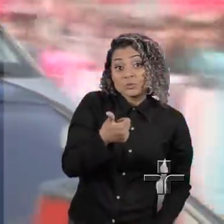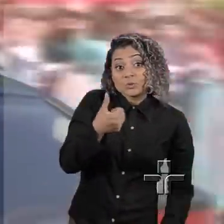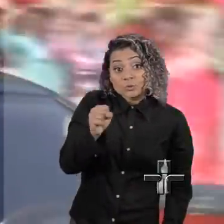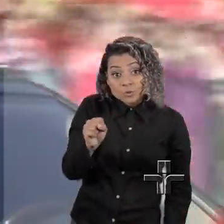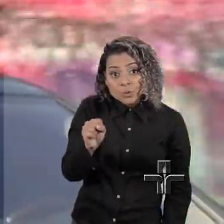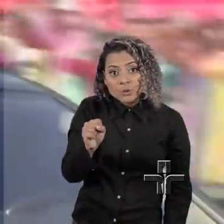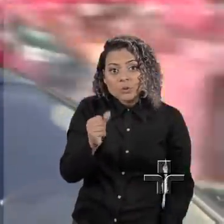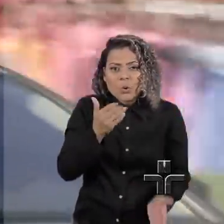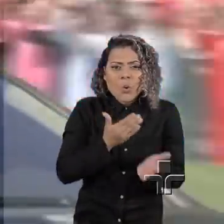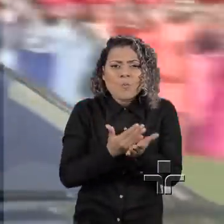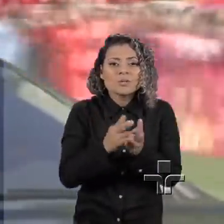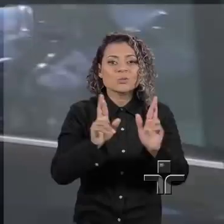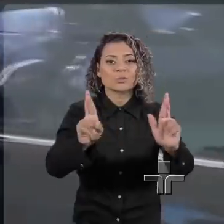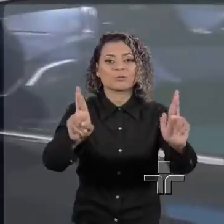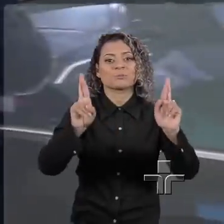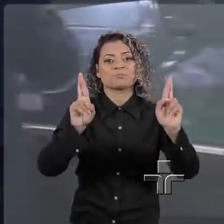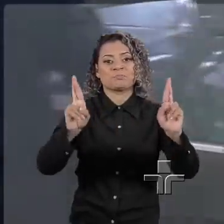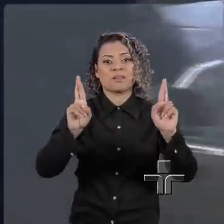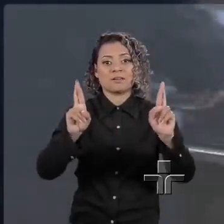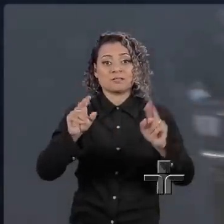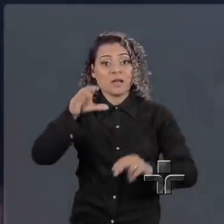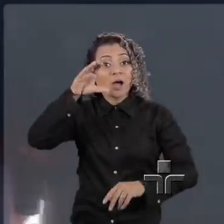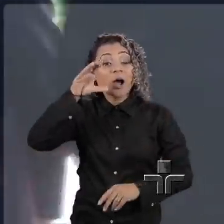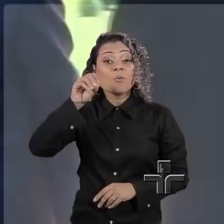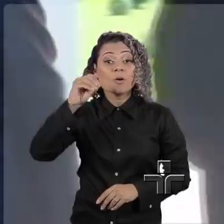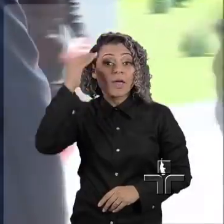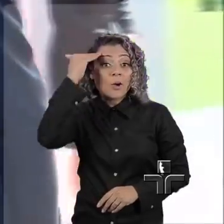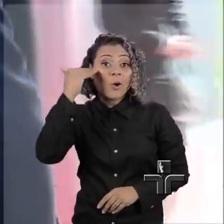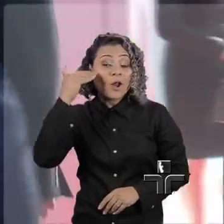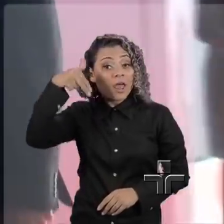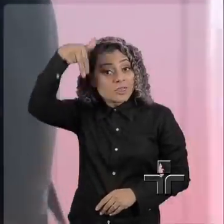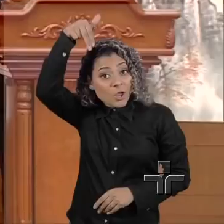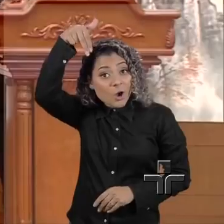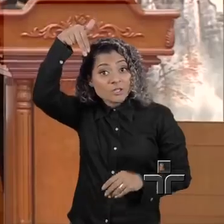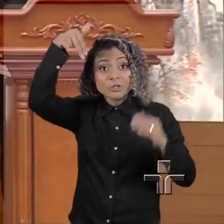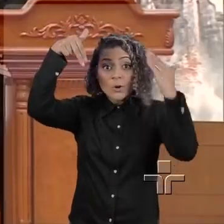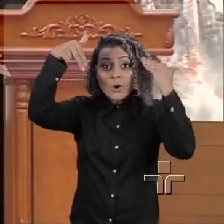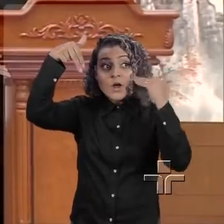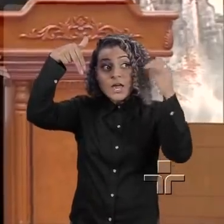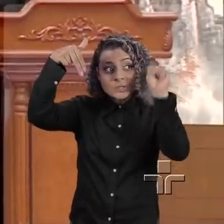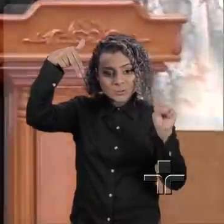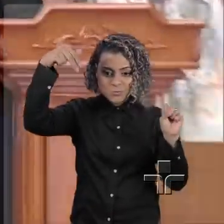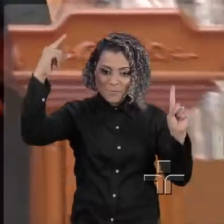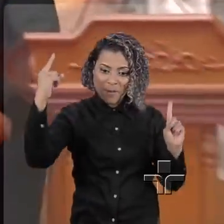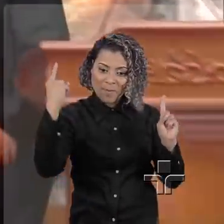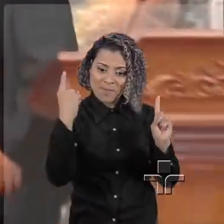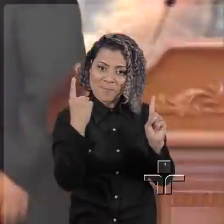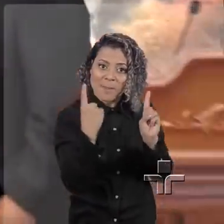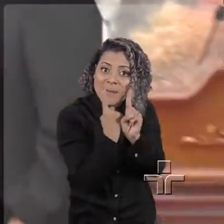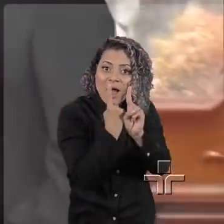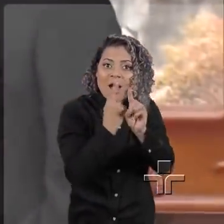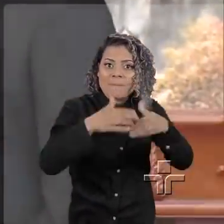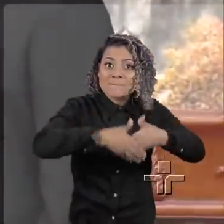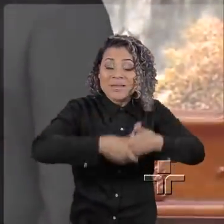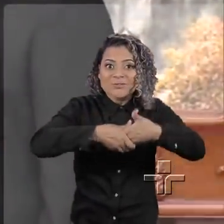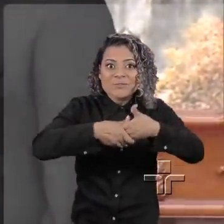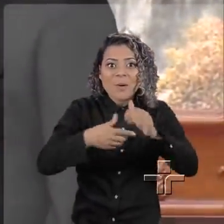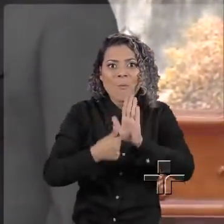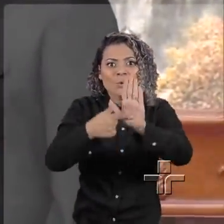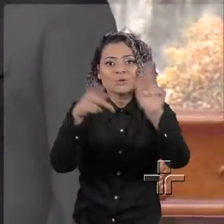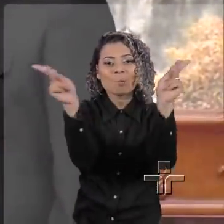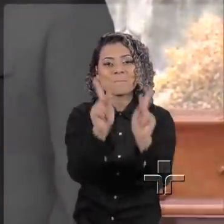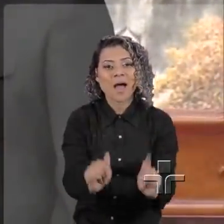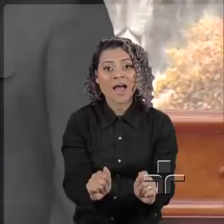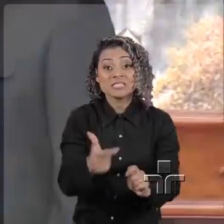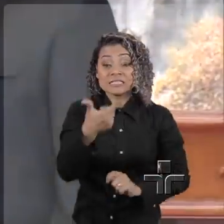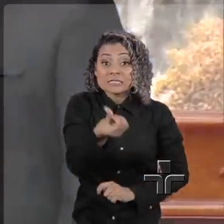2018 começou em clima de esperança. A Coreia do Norte se aproximou da vizinha do Sul. Um aperto de mão entre os dois líderes simbolizou o fim de uma rivalidade